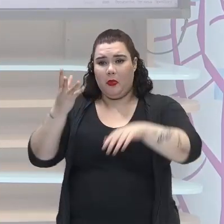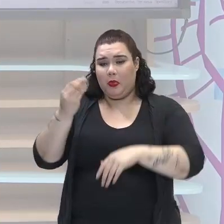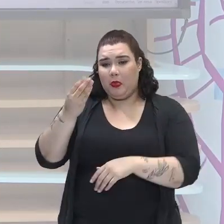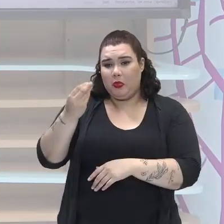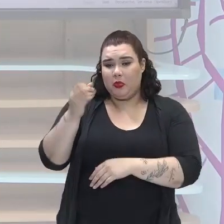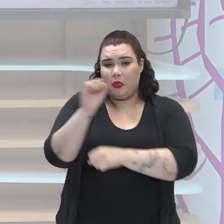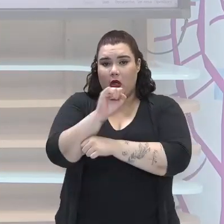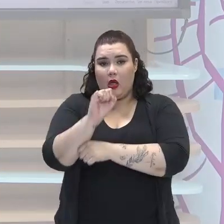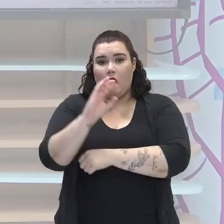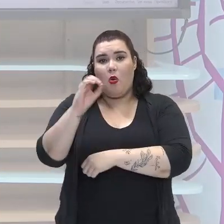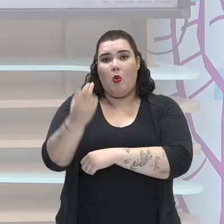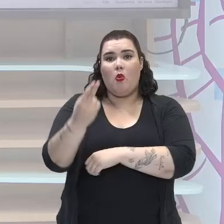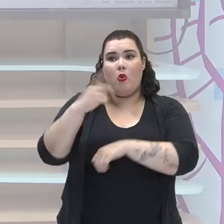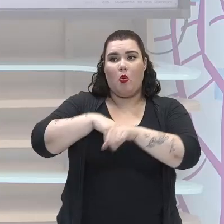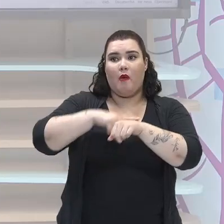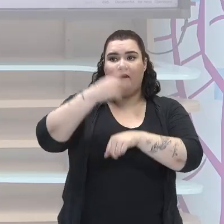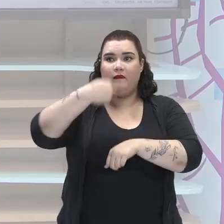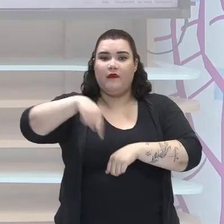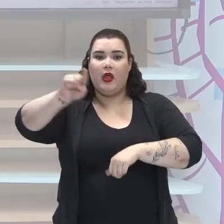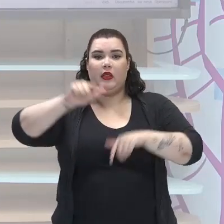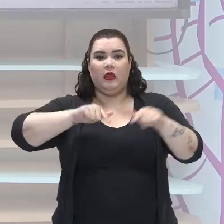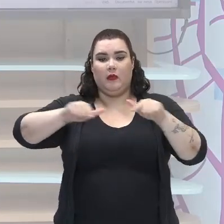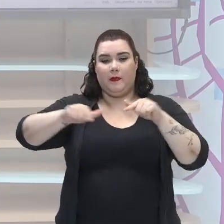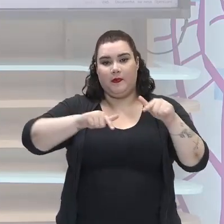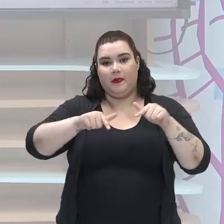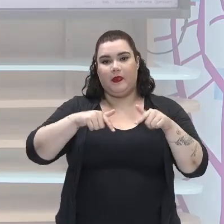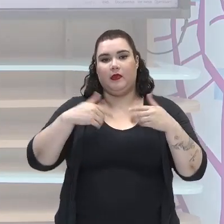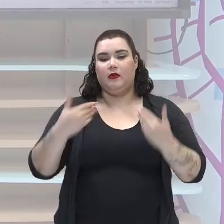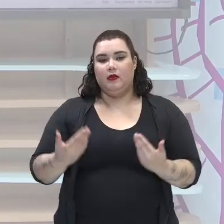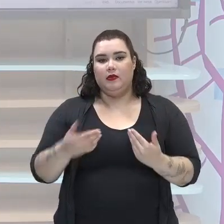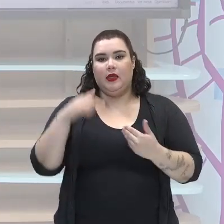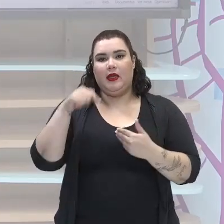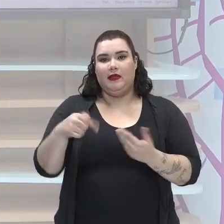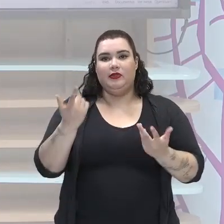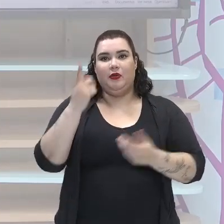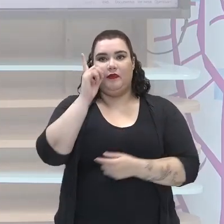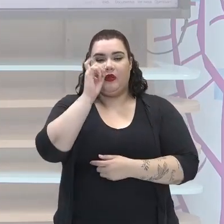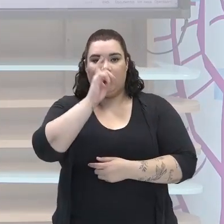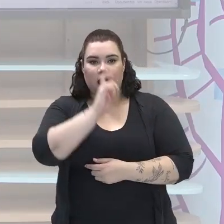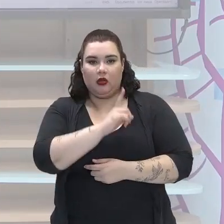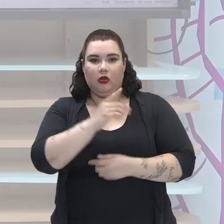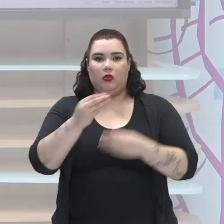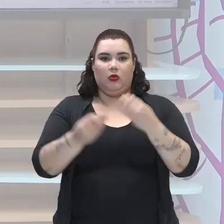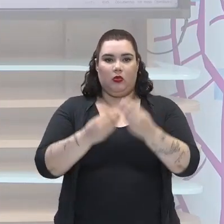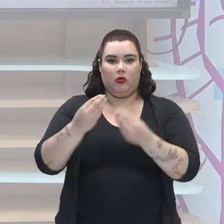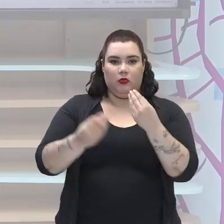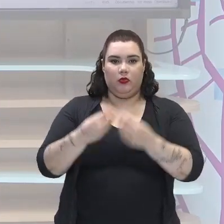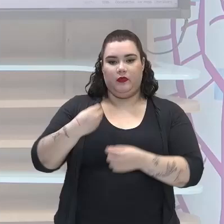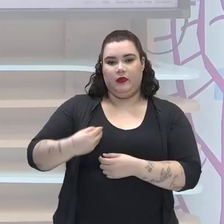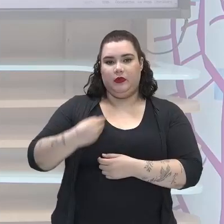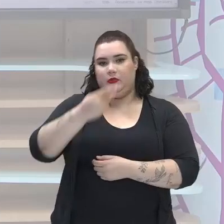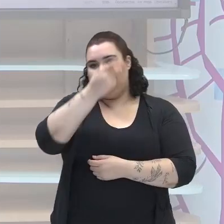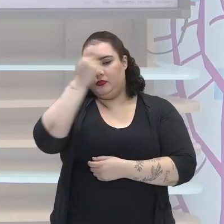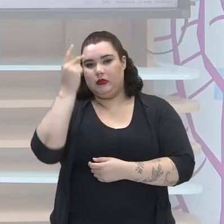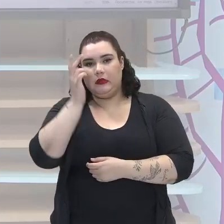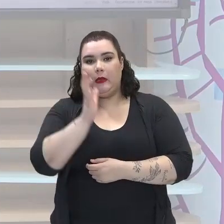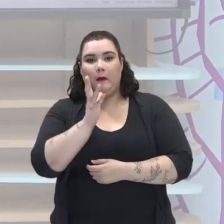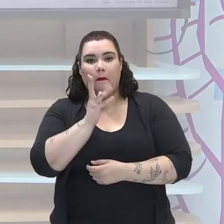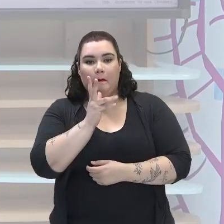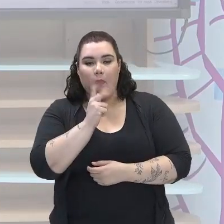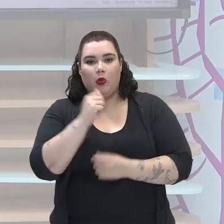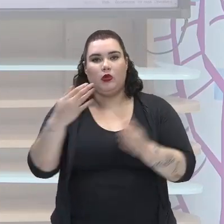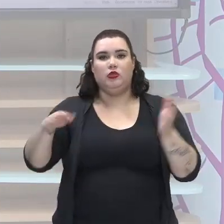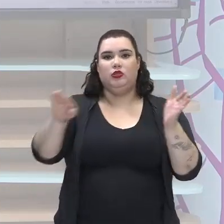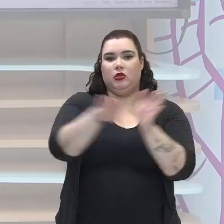indo para o trabalho, né? Situações ali que impedem completamente, né, a rotina das pessoas, que elas demoram muito mais